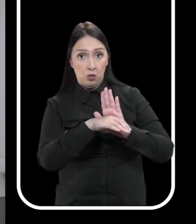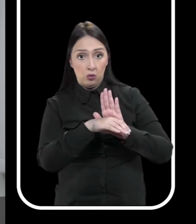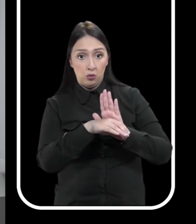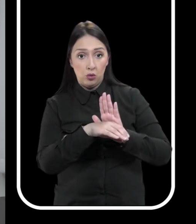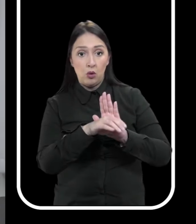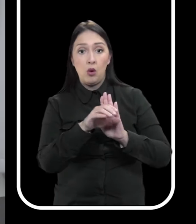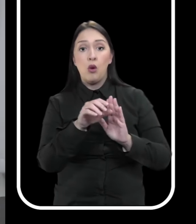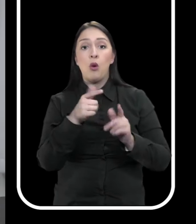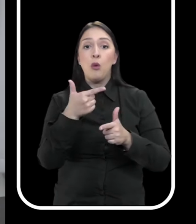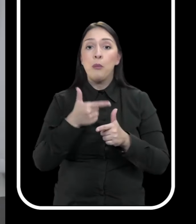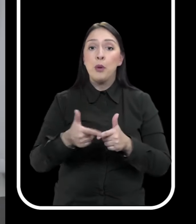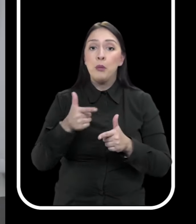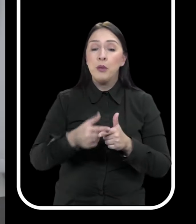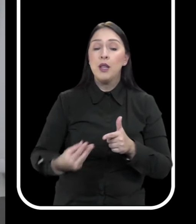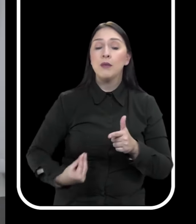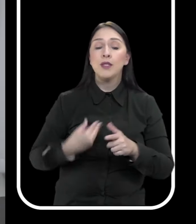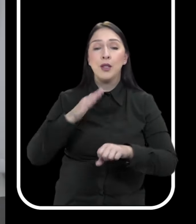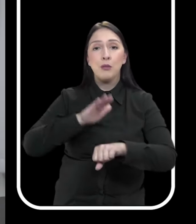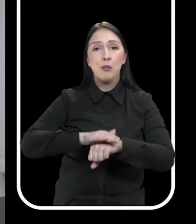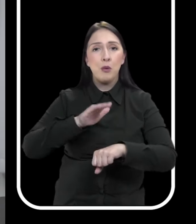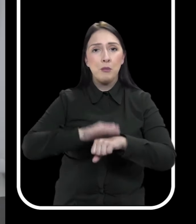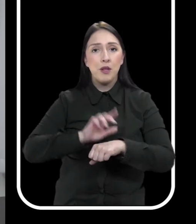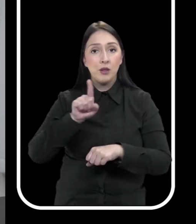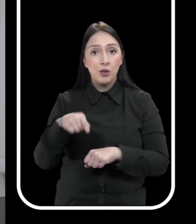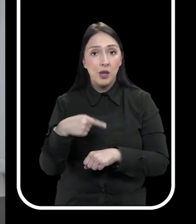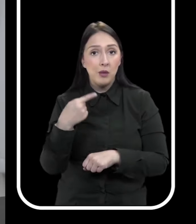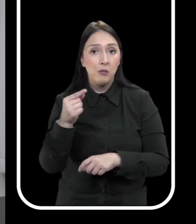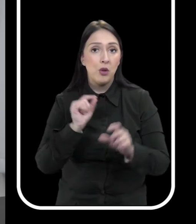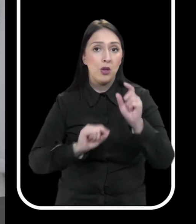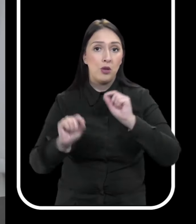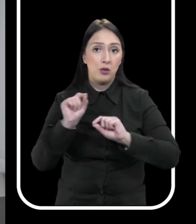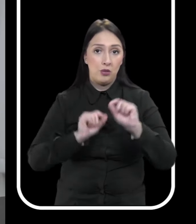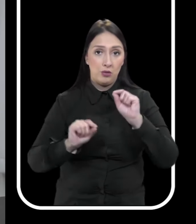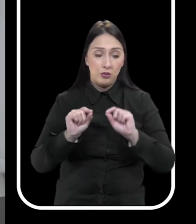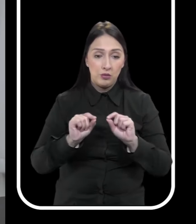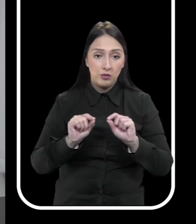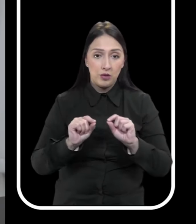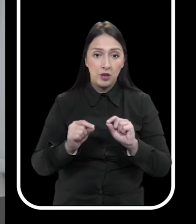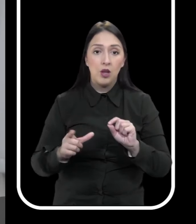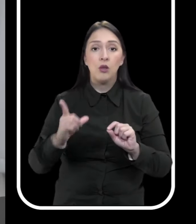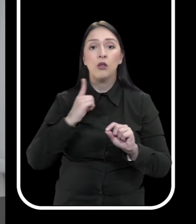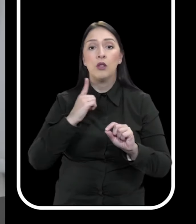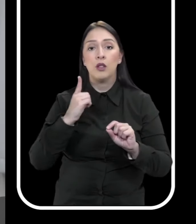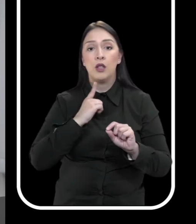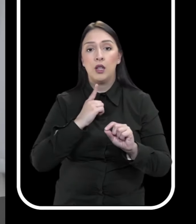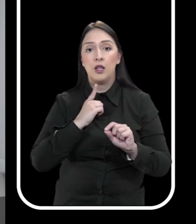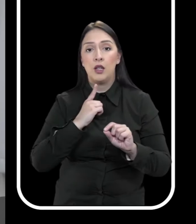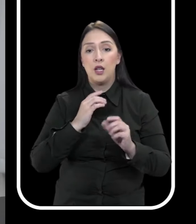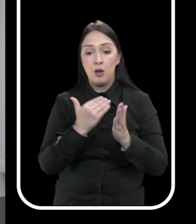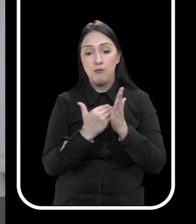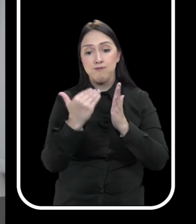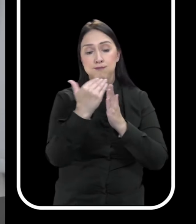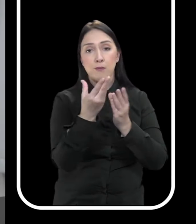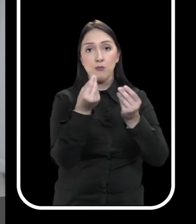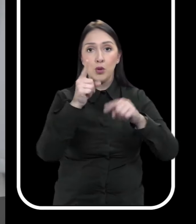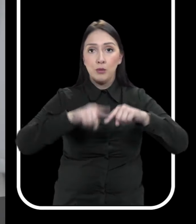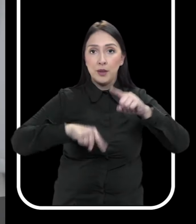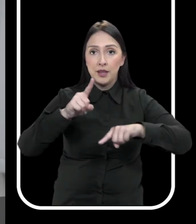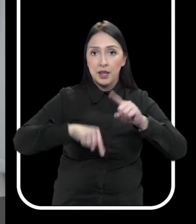de Goldratt, o gargalo é a etapa que vem logo após aonde você tem acúmulo de